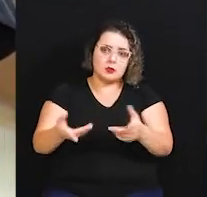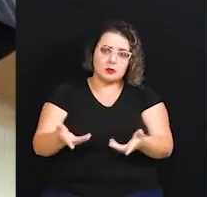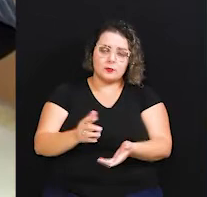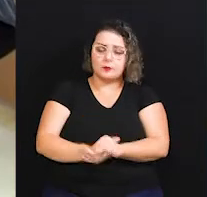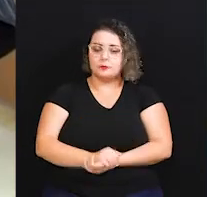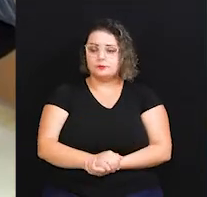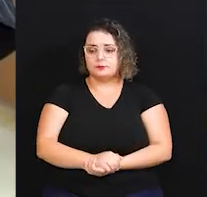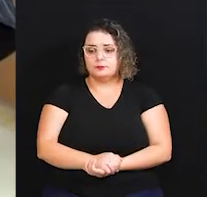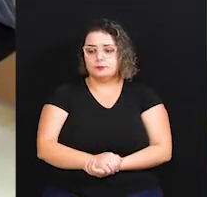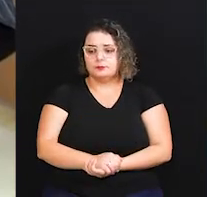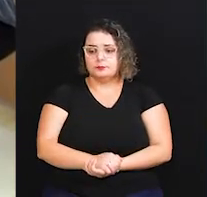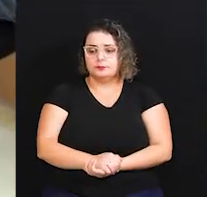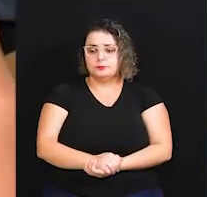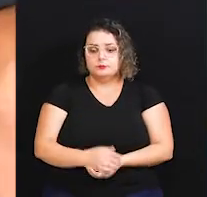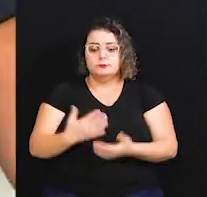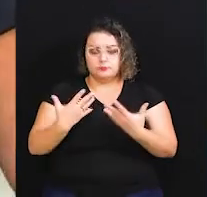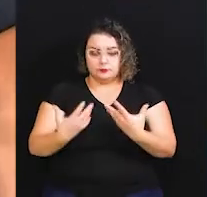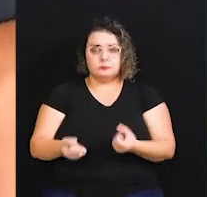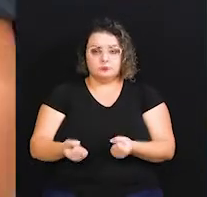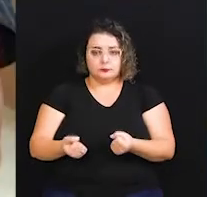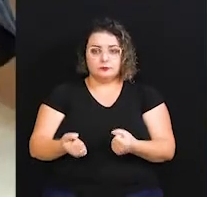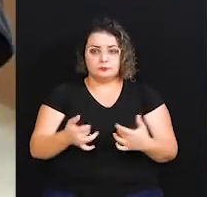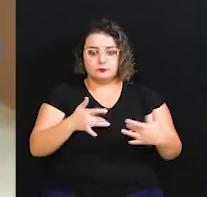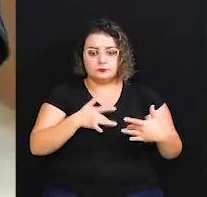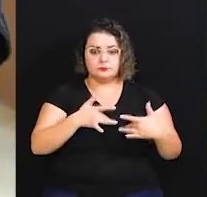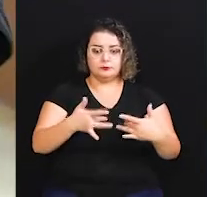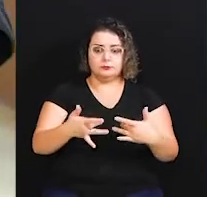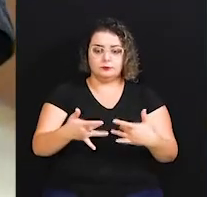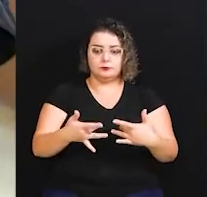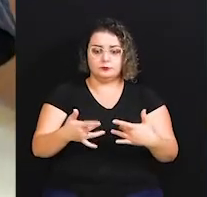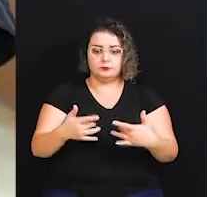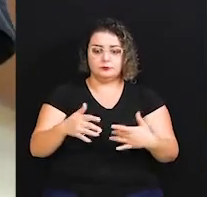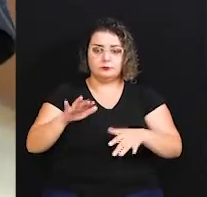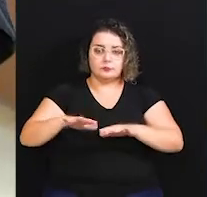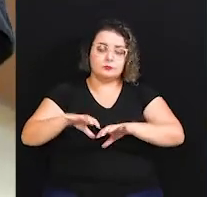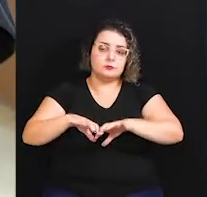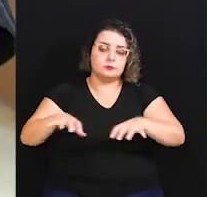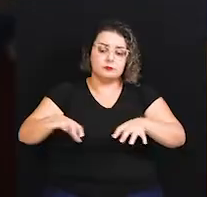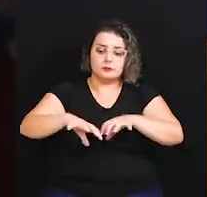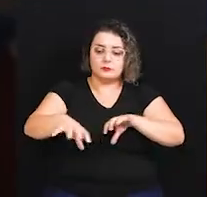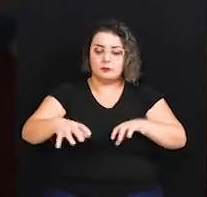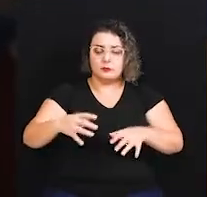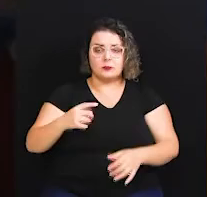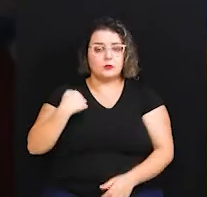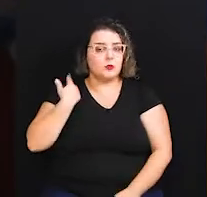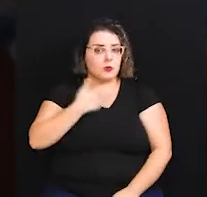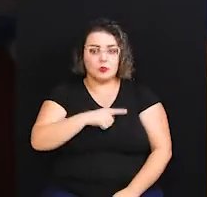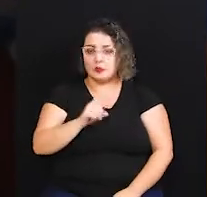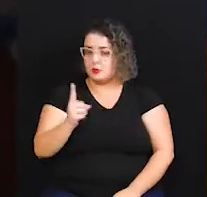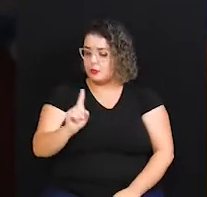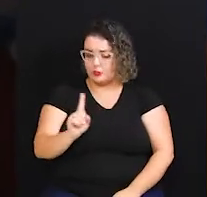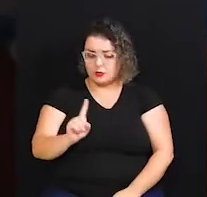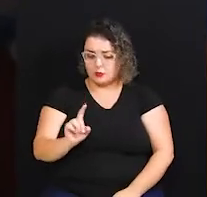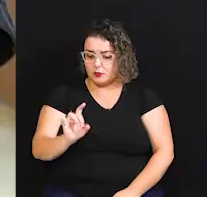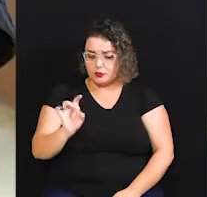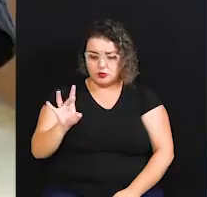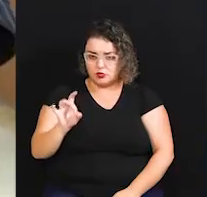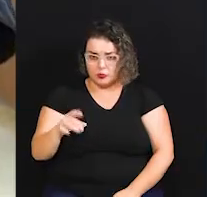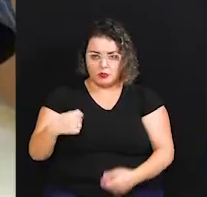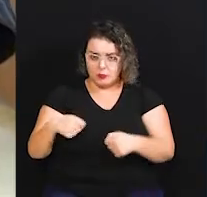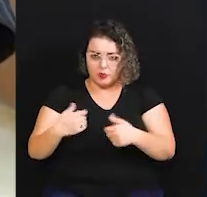também. Então, muitas das vezes a gente recebeu doação aqui e a gente divide, porque não somos os únicos que